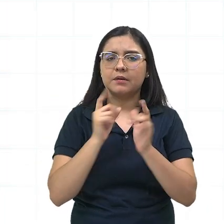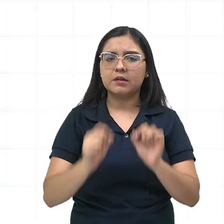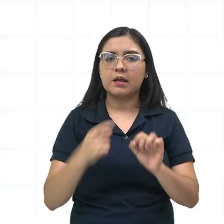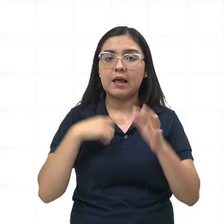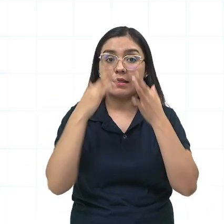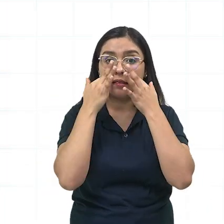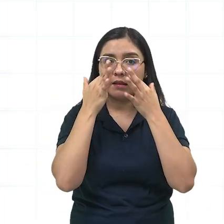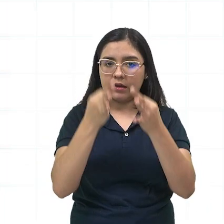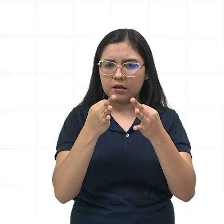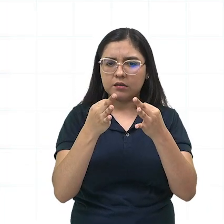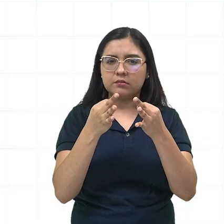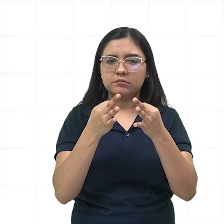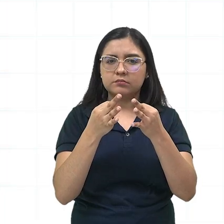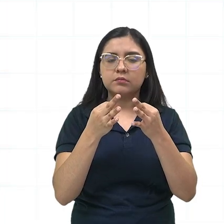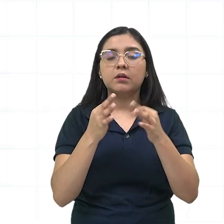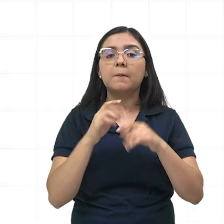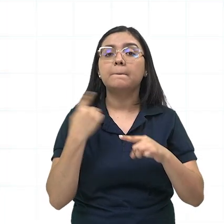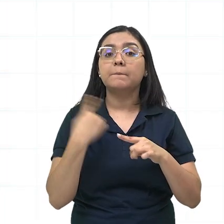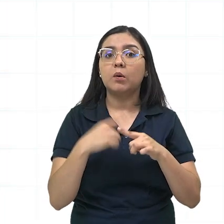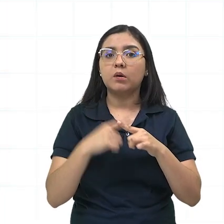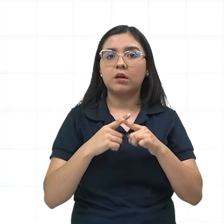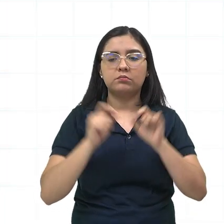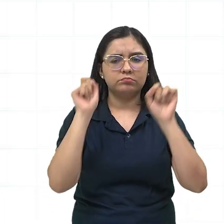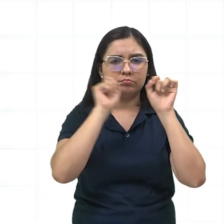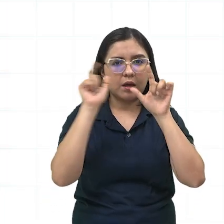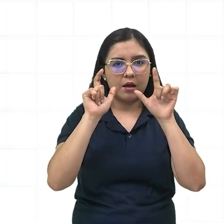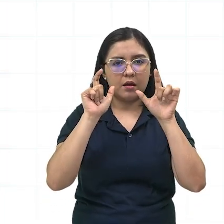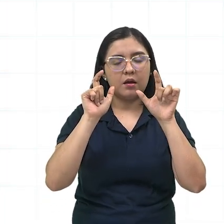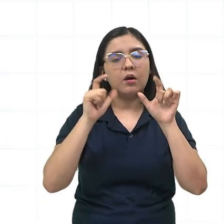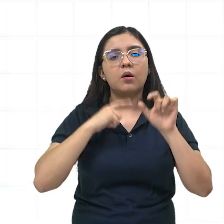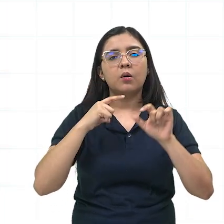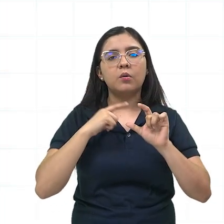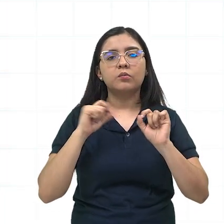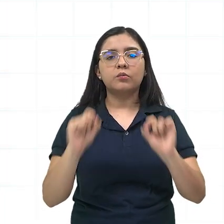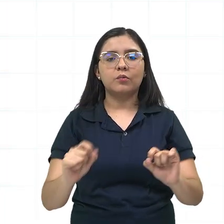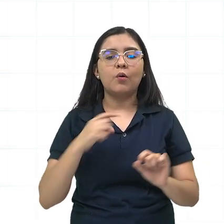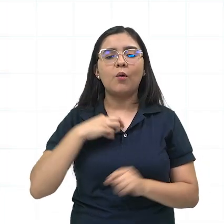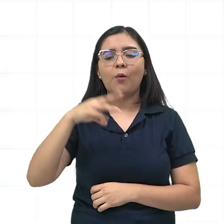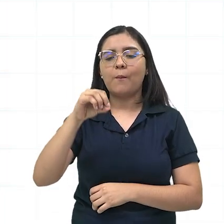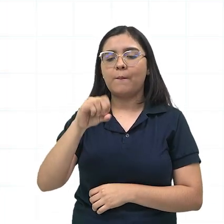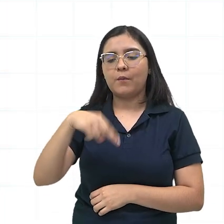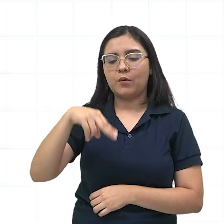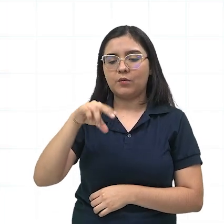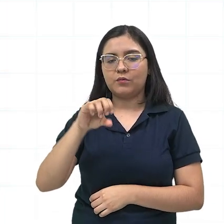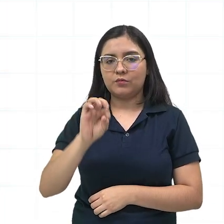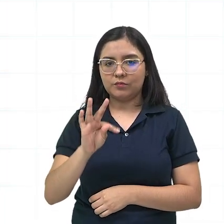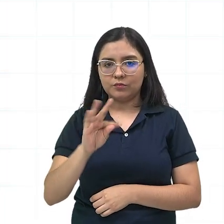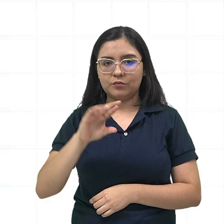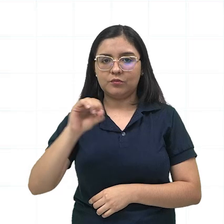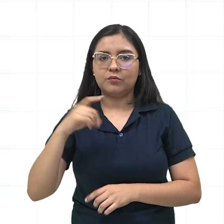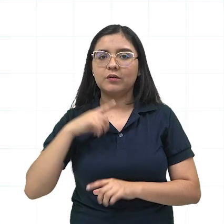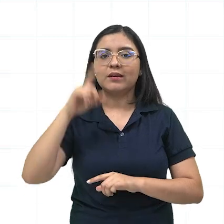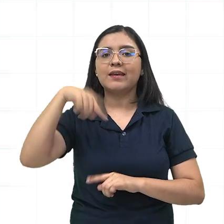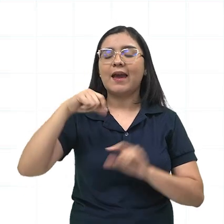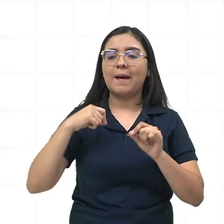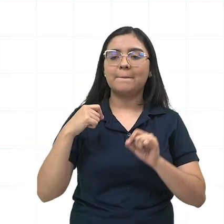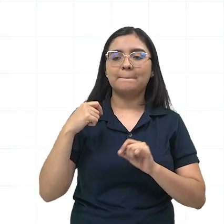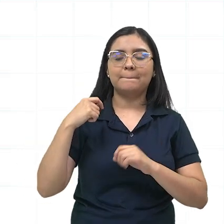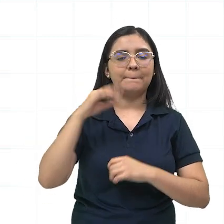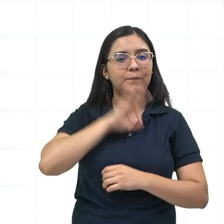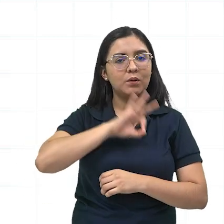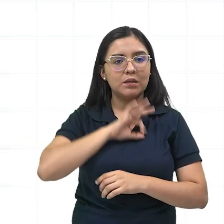em alerta, né? Porque a qualquer momento o monstro da lagoa, né? Aquelas pessoas, a